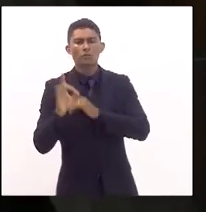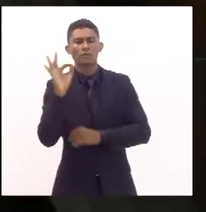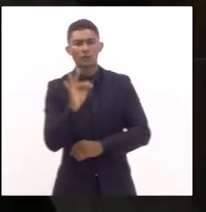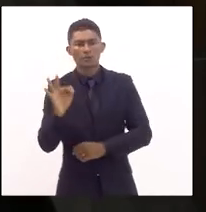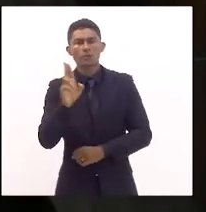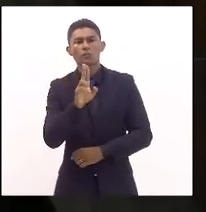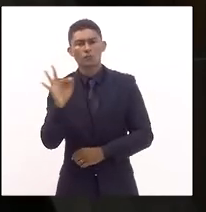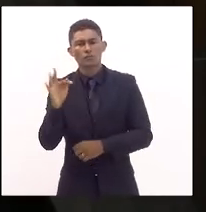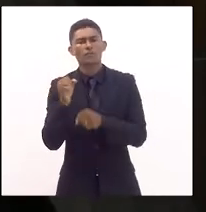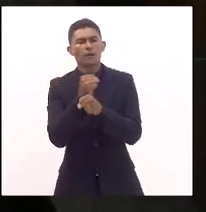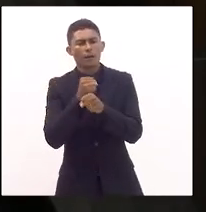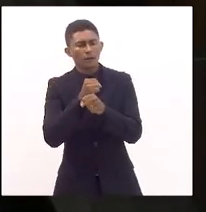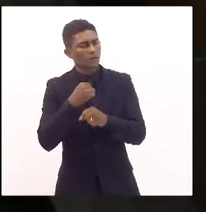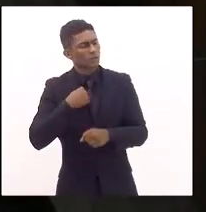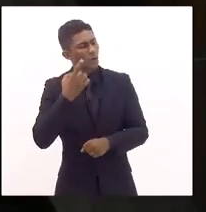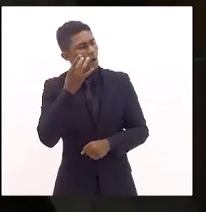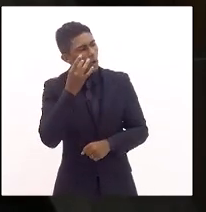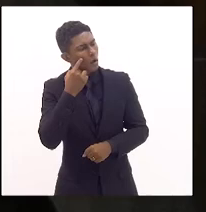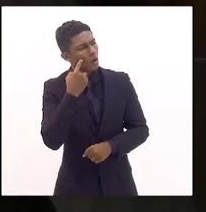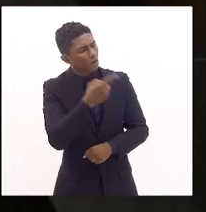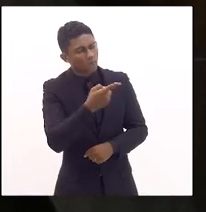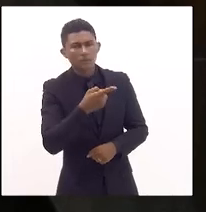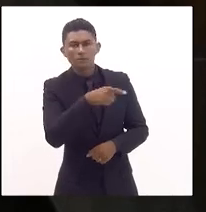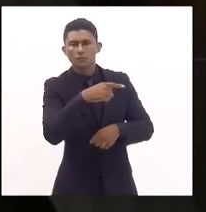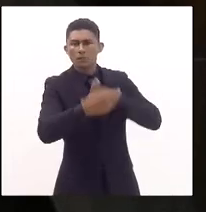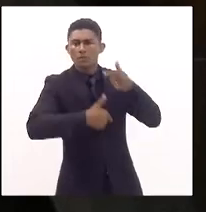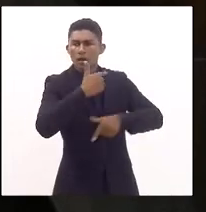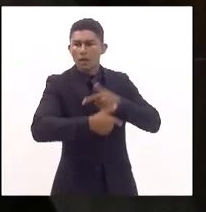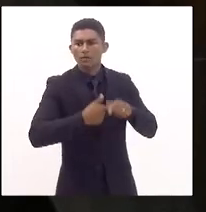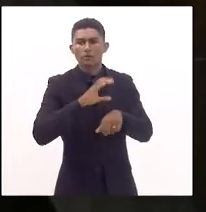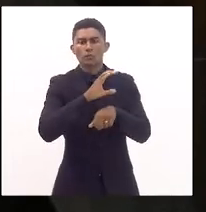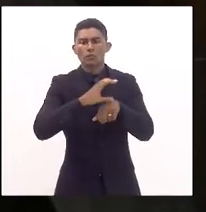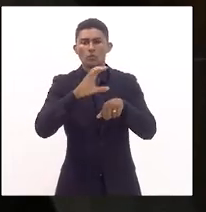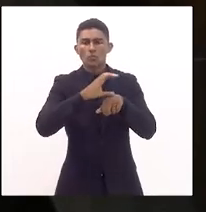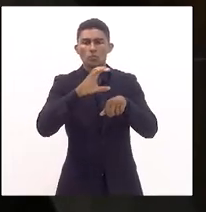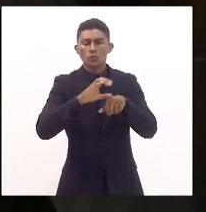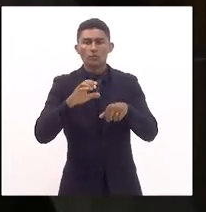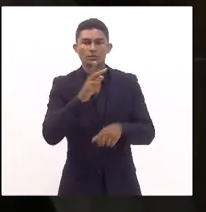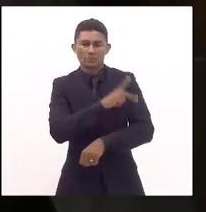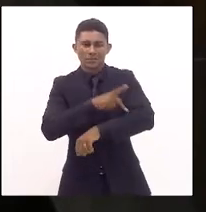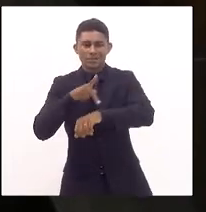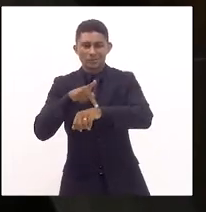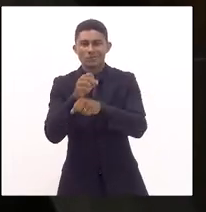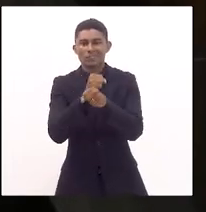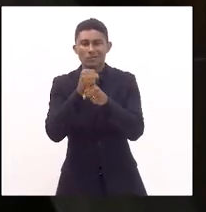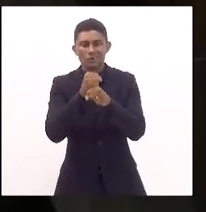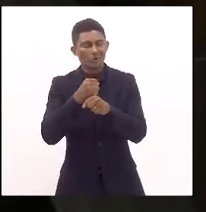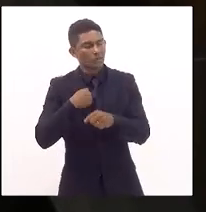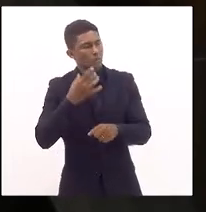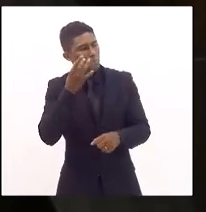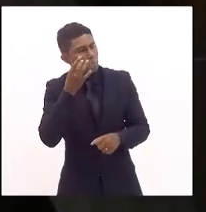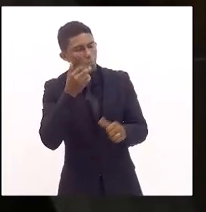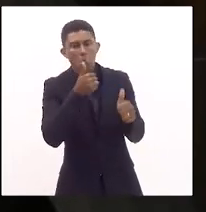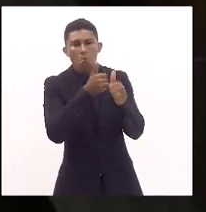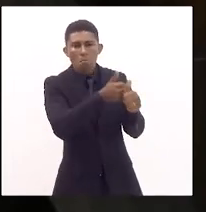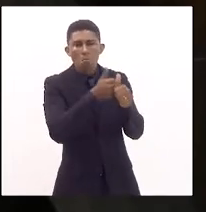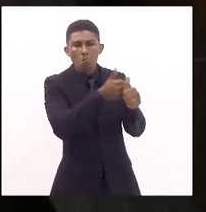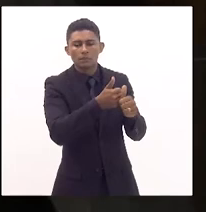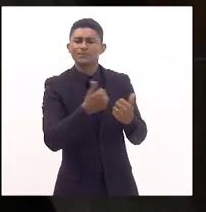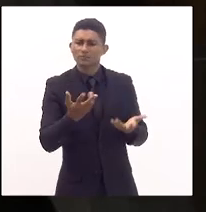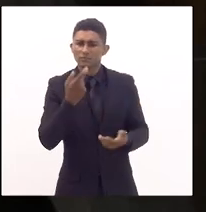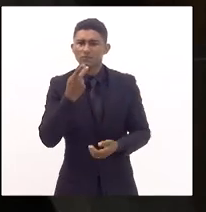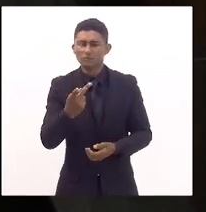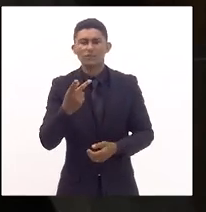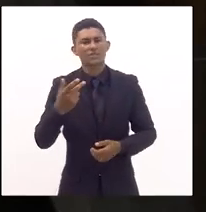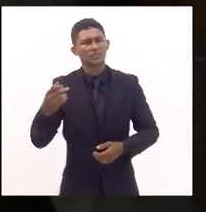anos, o trabalho cotidiano do curso de pedagogia da UF em Angra dos Reis. Quero destacar o caráter